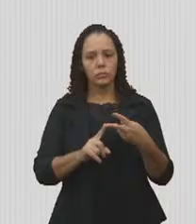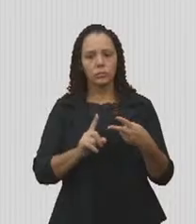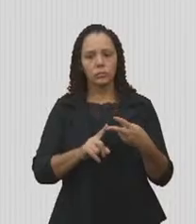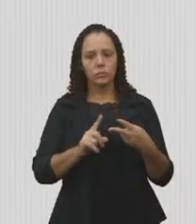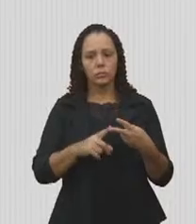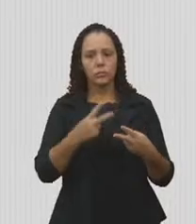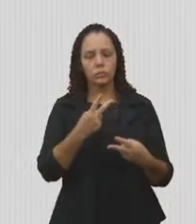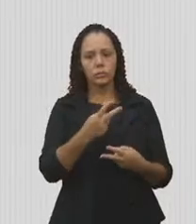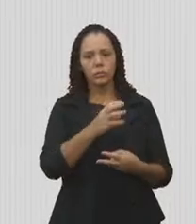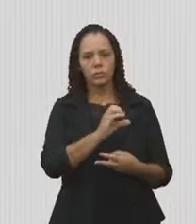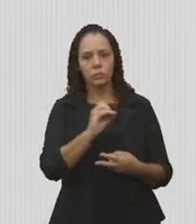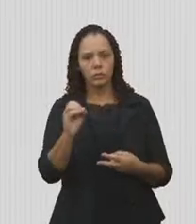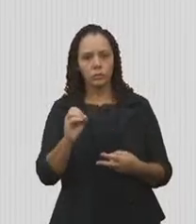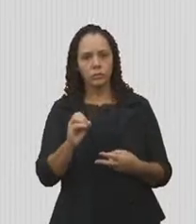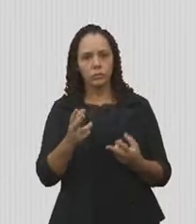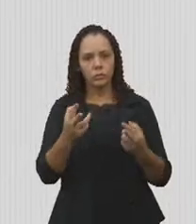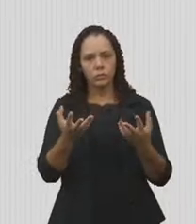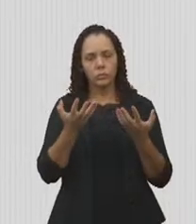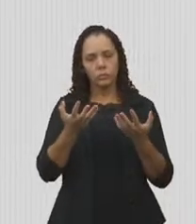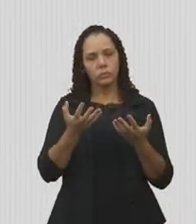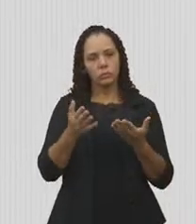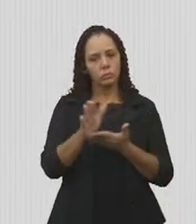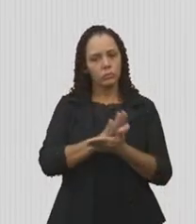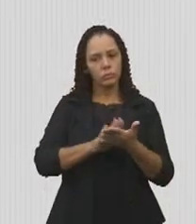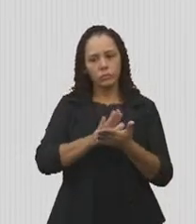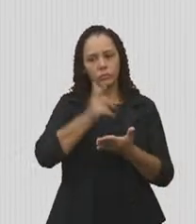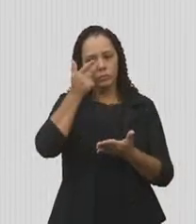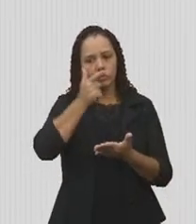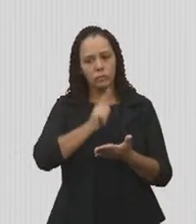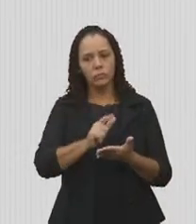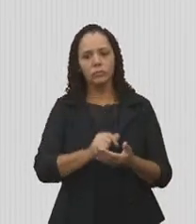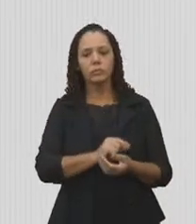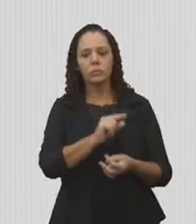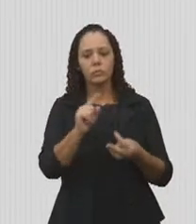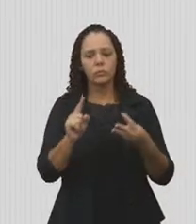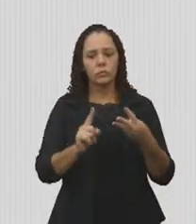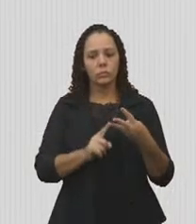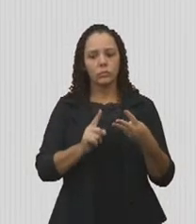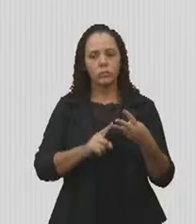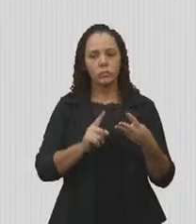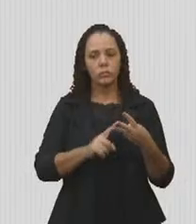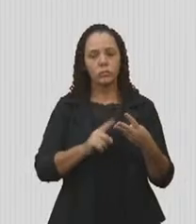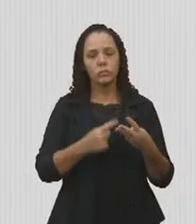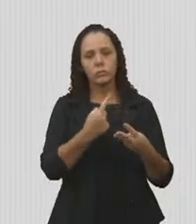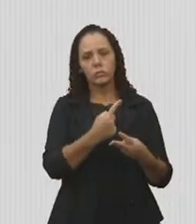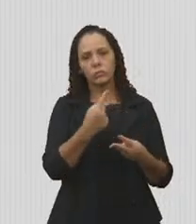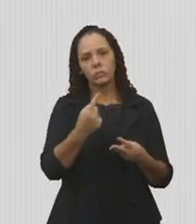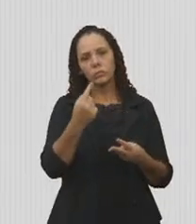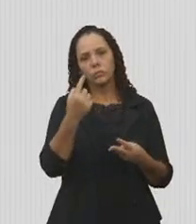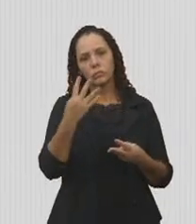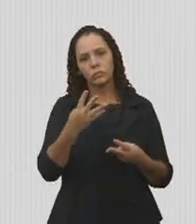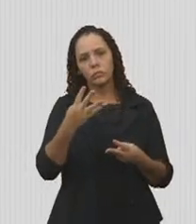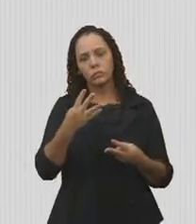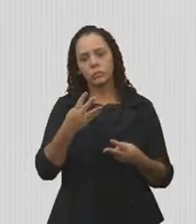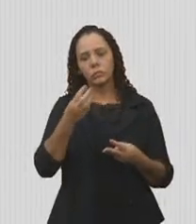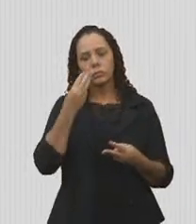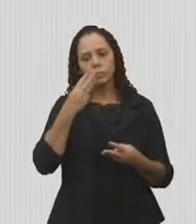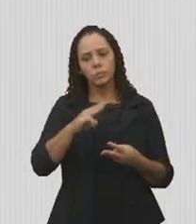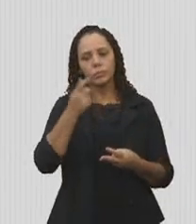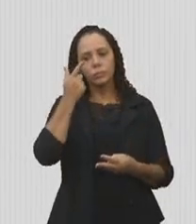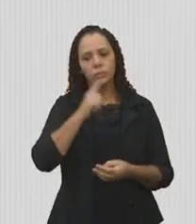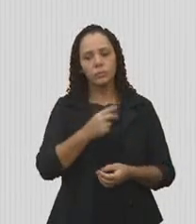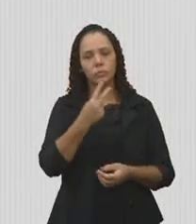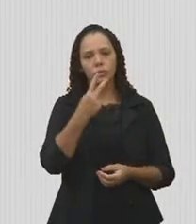ainda nada. Transferência de capital dos 114 milhões, o município recebeu 2 milhões, 1%.